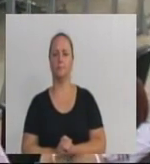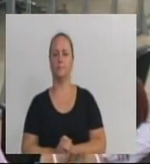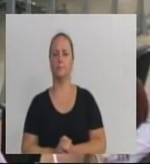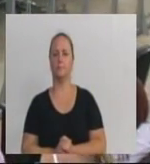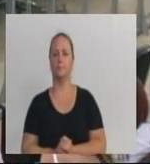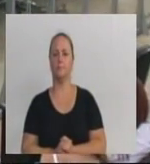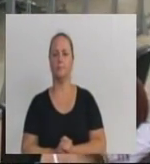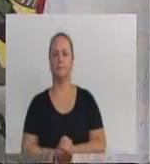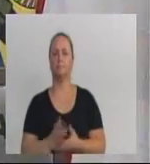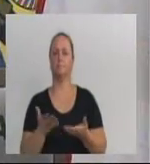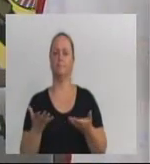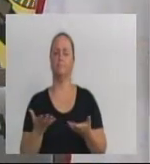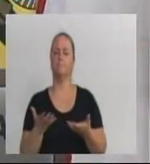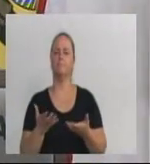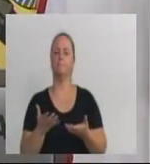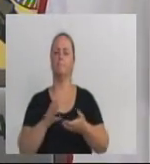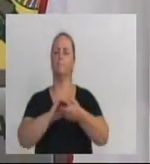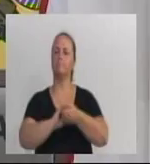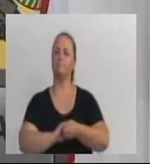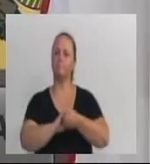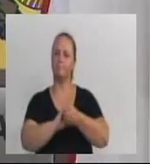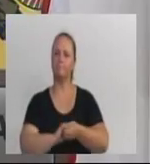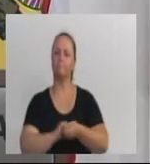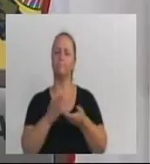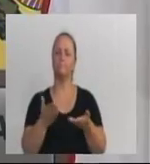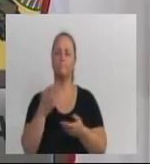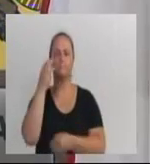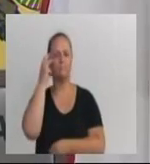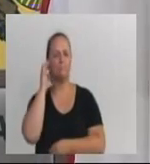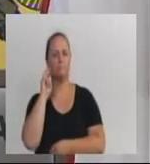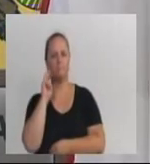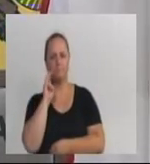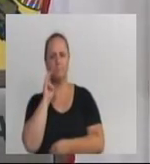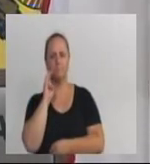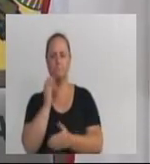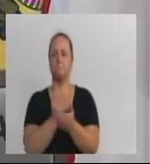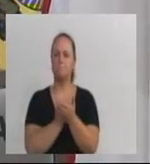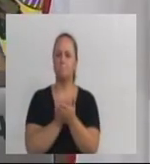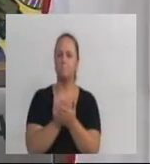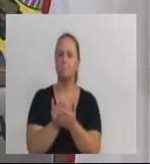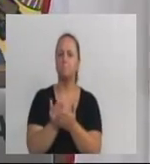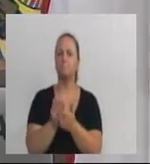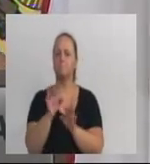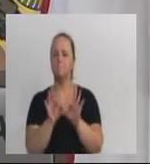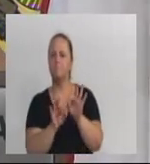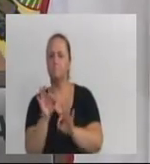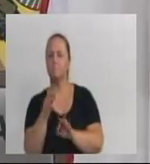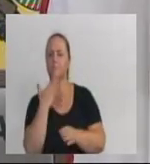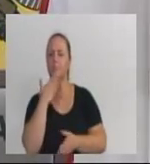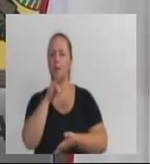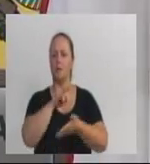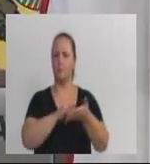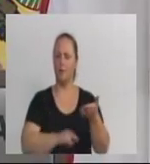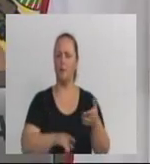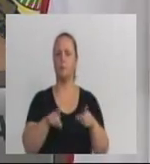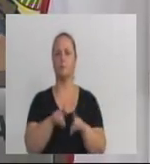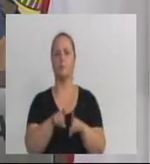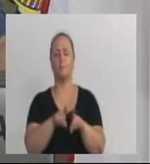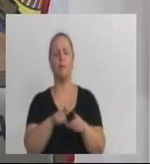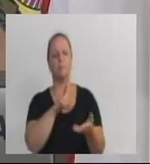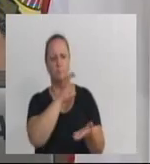Quero cumprimentar o vereador Vanderlei pela iniciativa do requerimento, dizer mais, senhores vereadores. Vereador César,